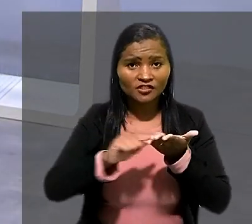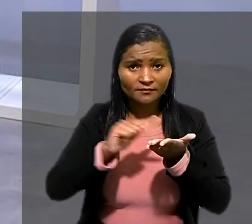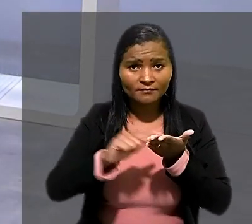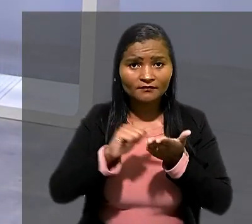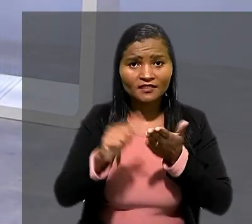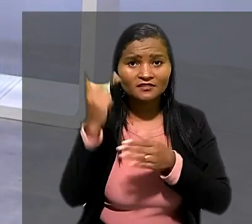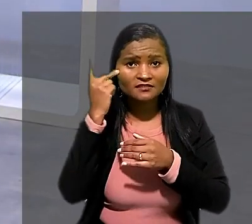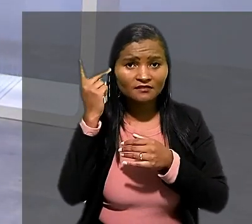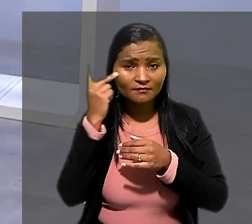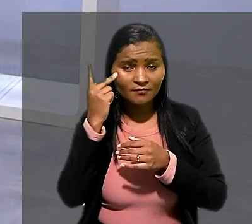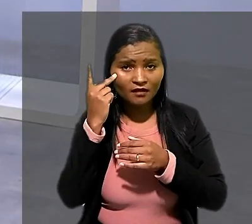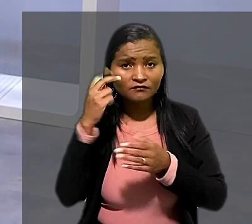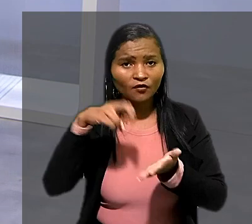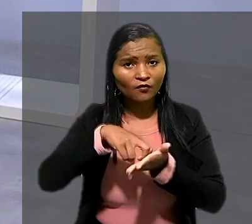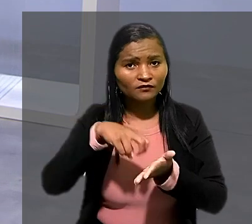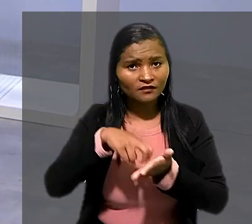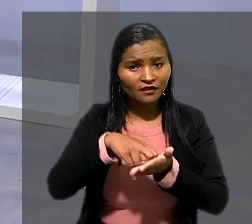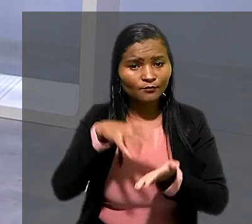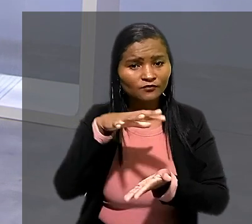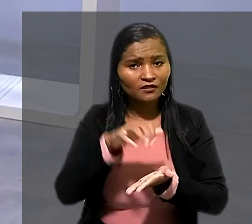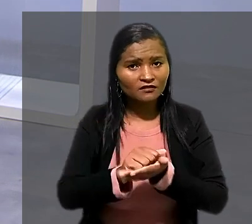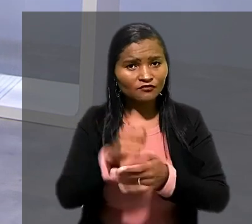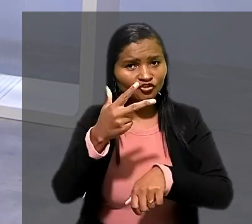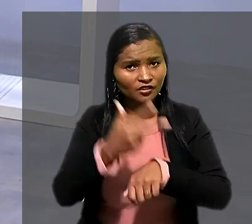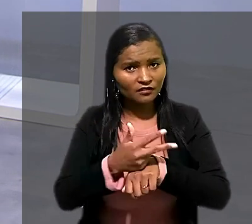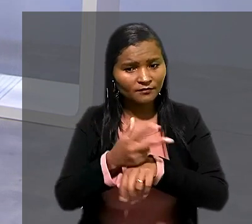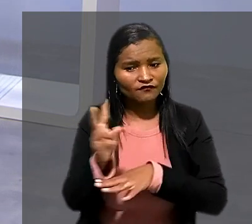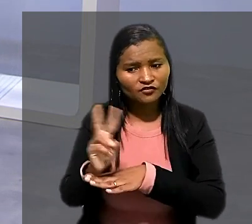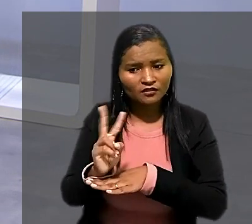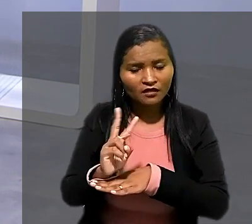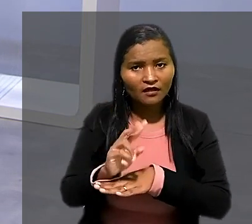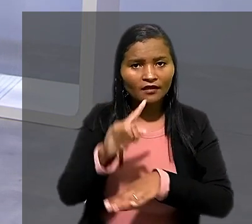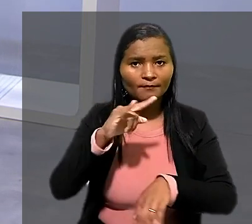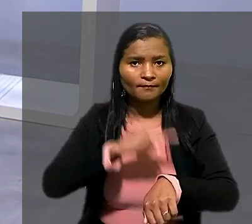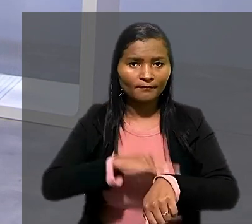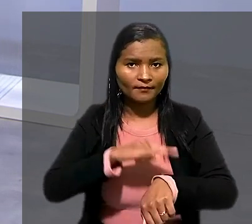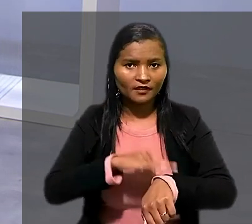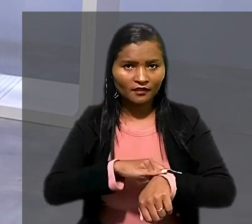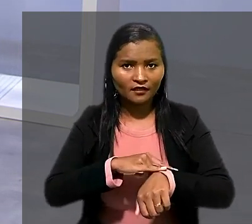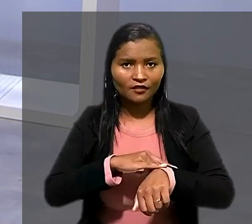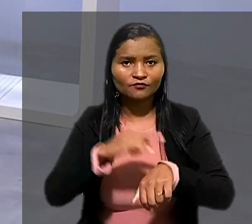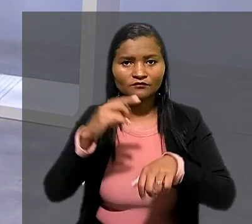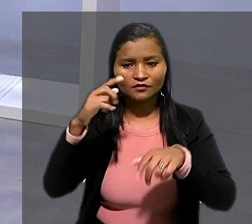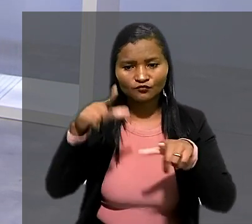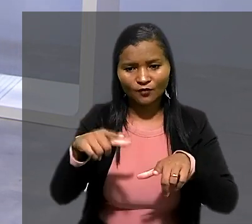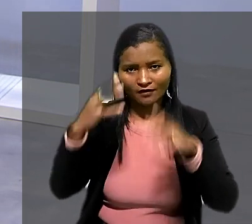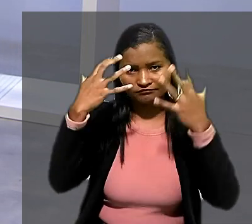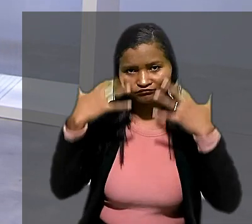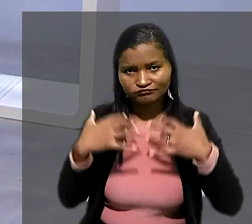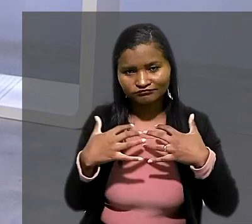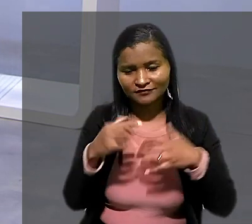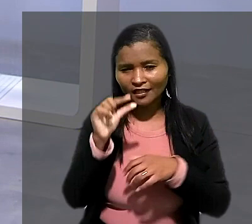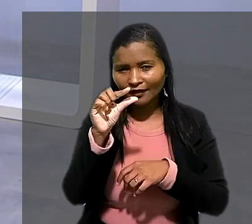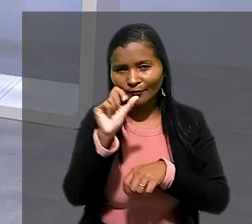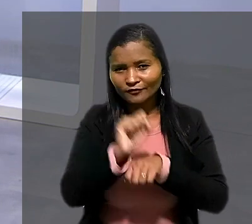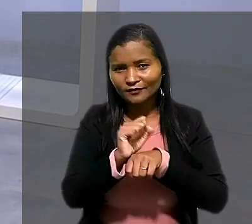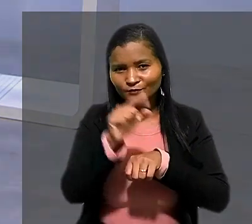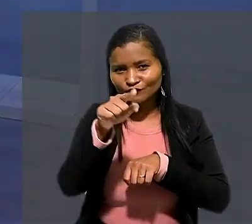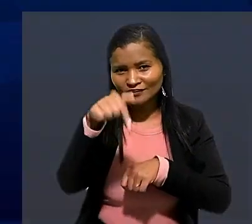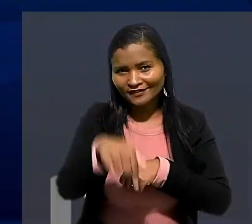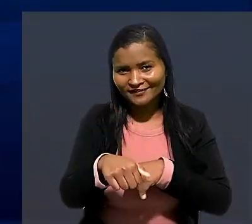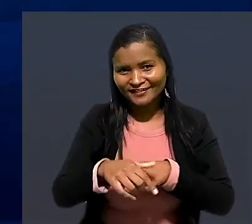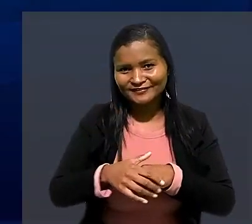limpeza paulistas são condenadas por instalação de câmera de vigilância em banheiros e vestiários. É daqui a pouco, a gente te espera